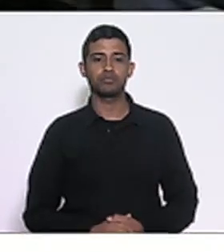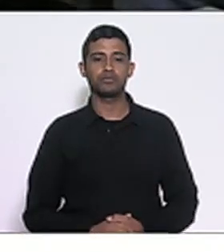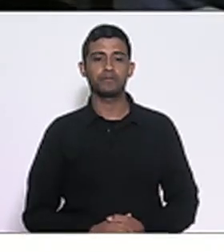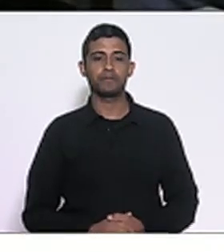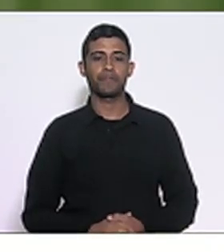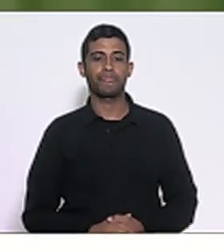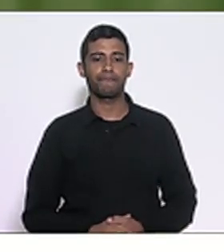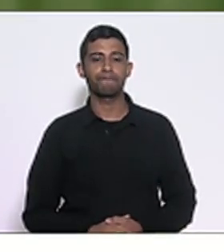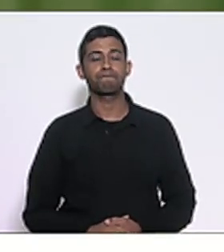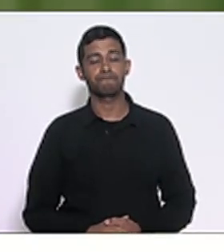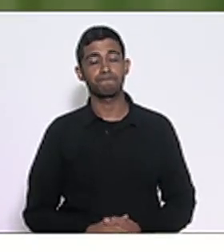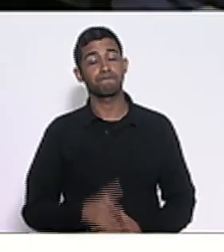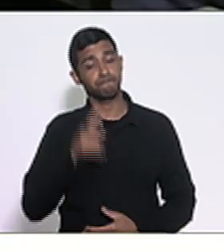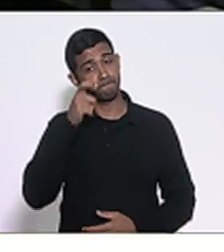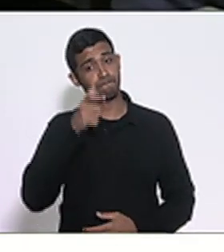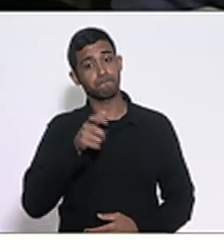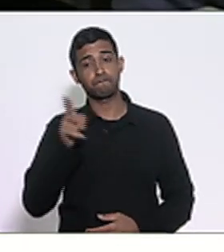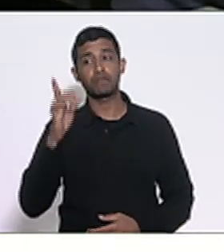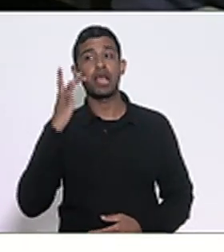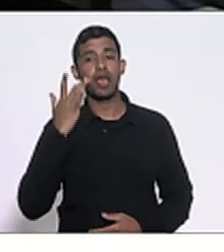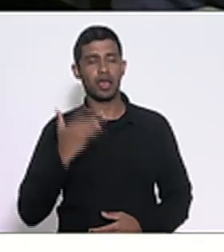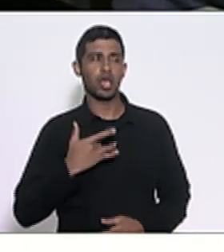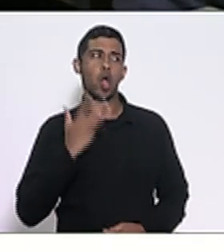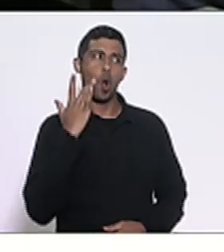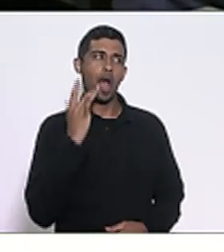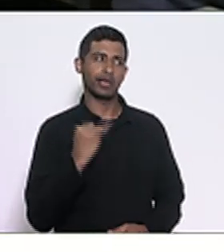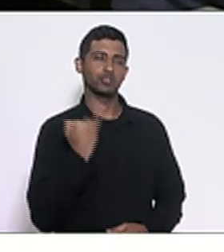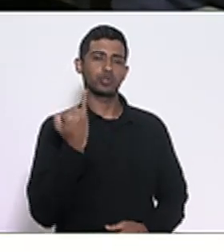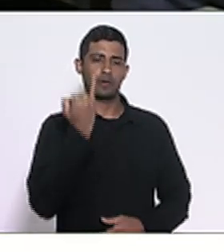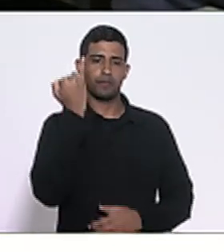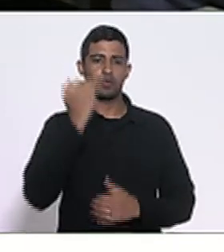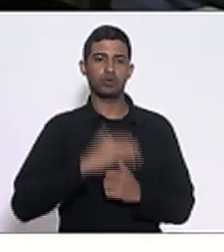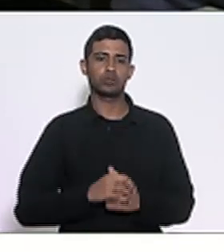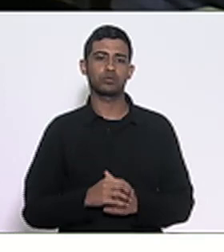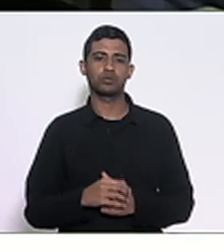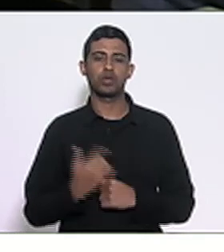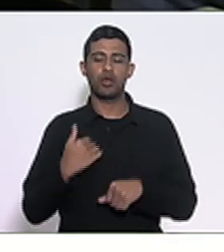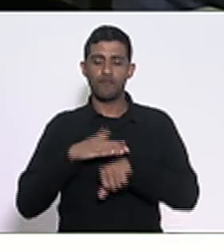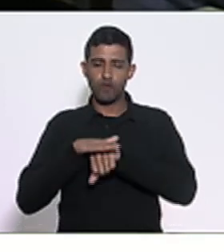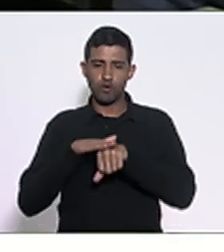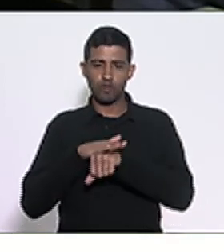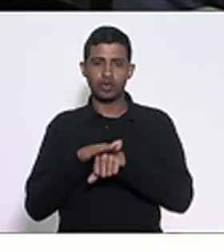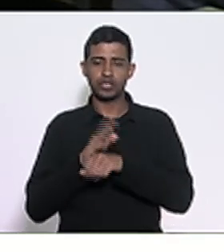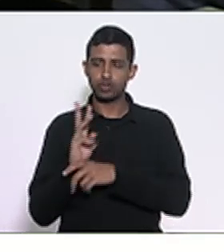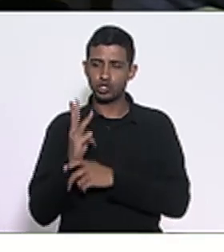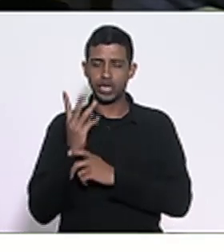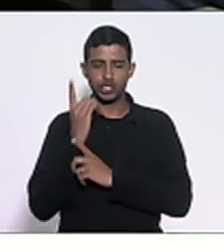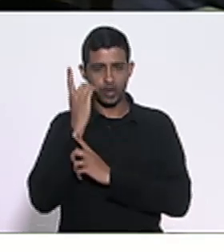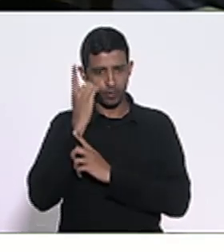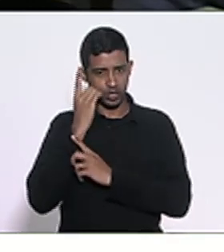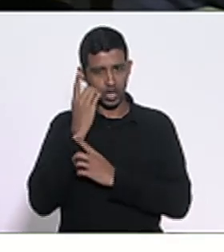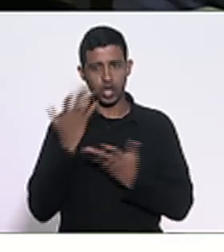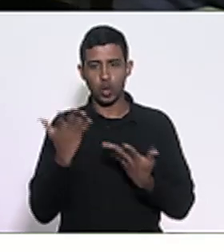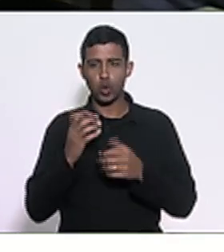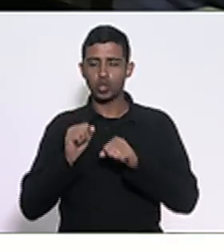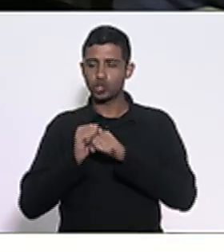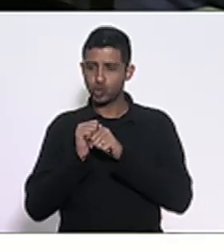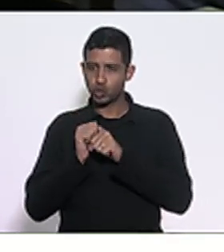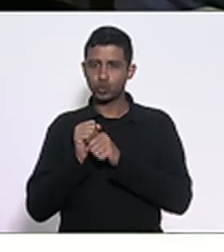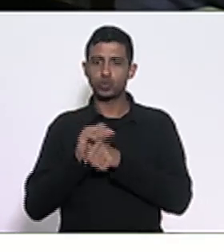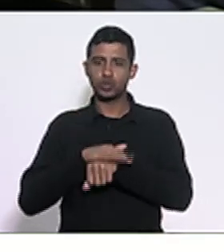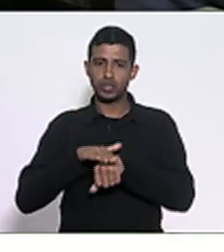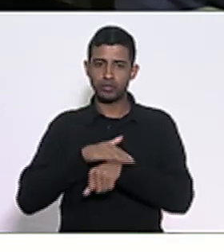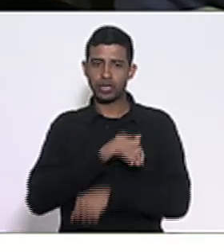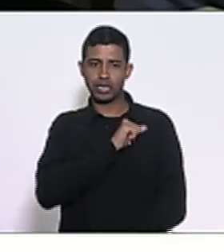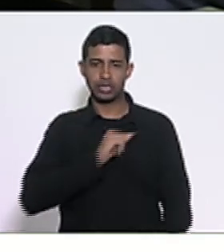seria interessante que oficiasse. Eu acho importante. Eu vou conversar, eu, Flávio, o Quiloploc, vamos conversar hoje com o deputado André Siciliano sobre